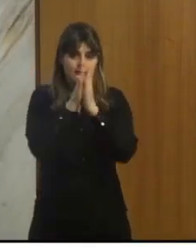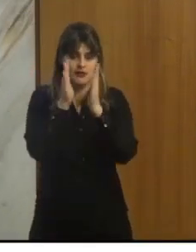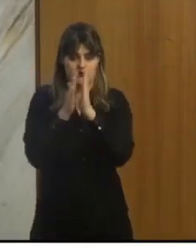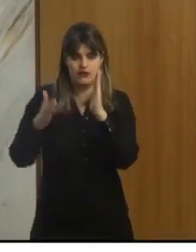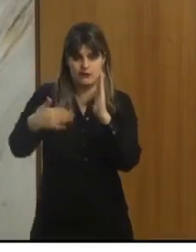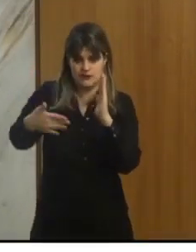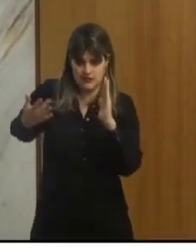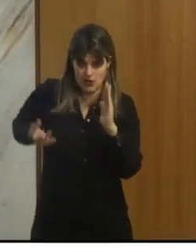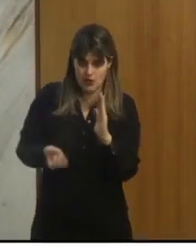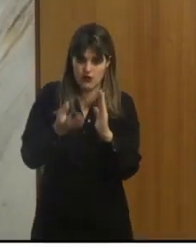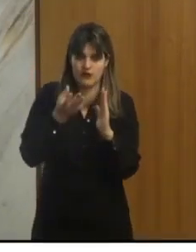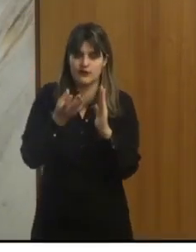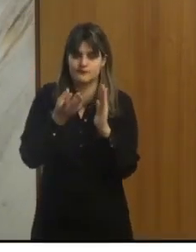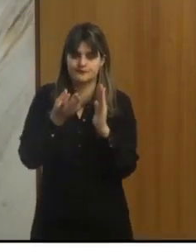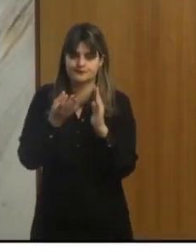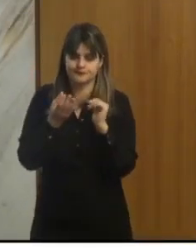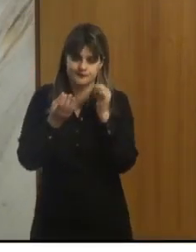Misericórdia em